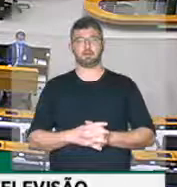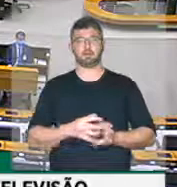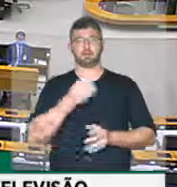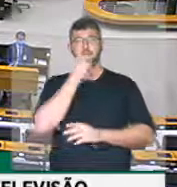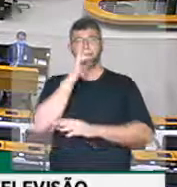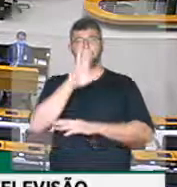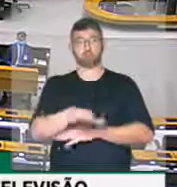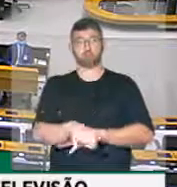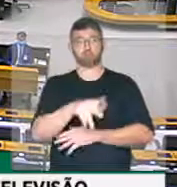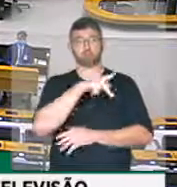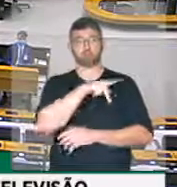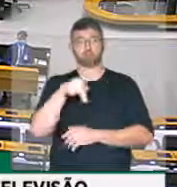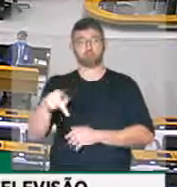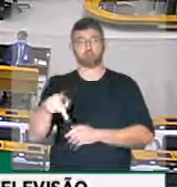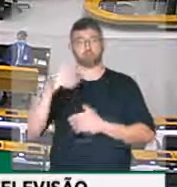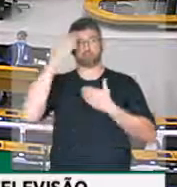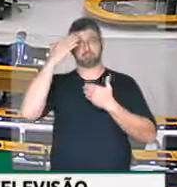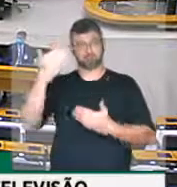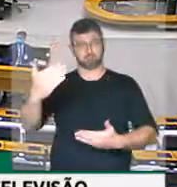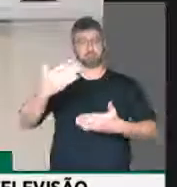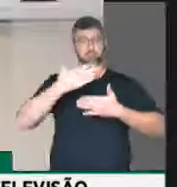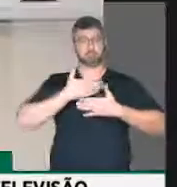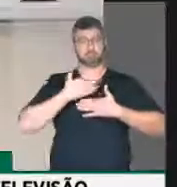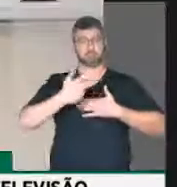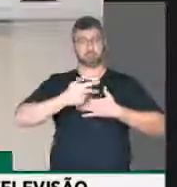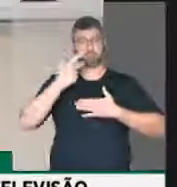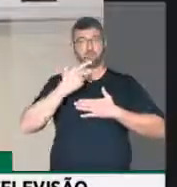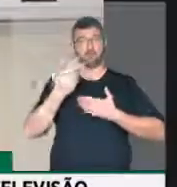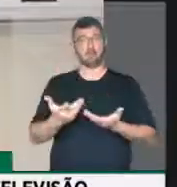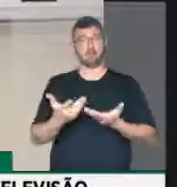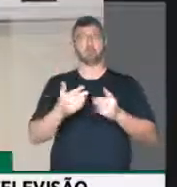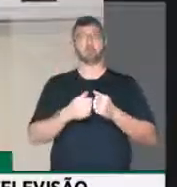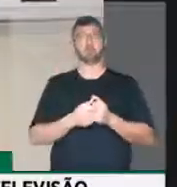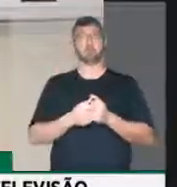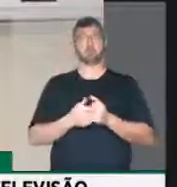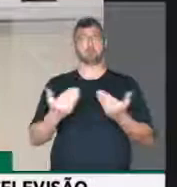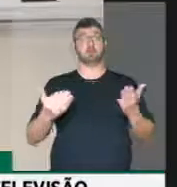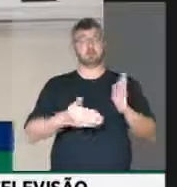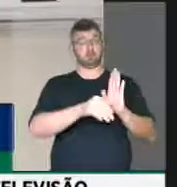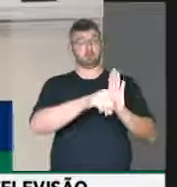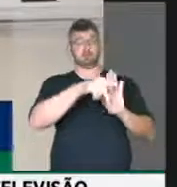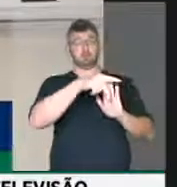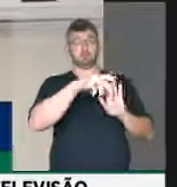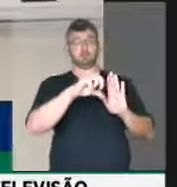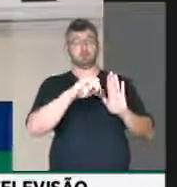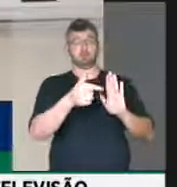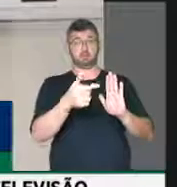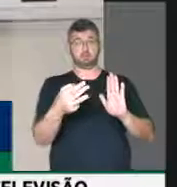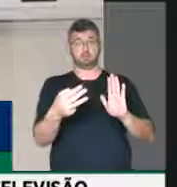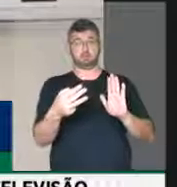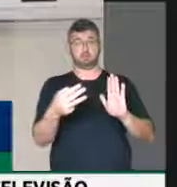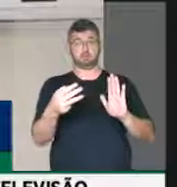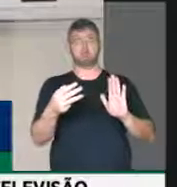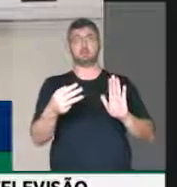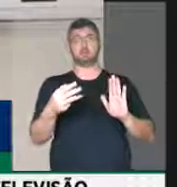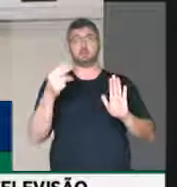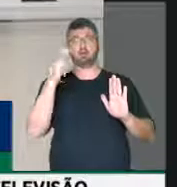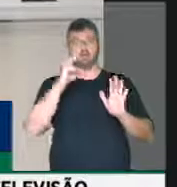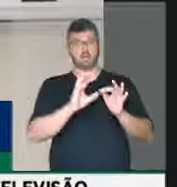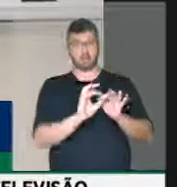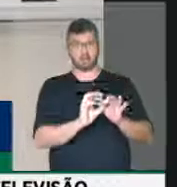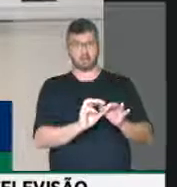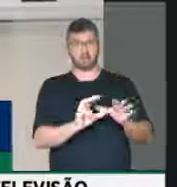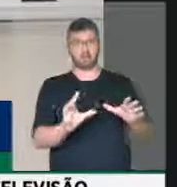Senhor presidente, obrigada pela palavra. Vejo esta, na medida provisória 923, vejo que esta